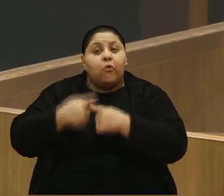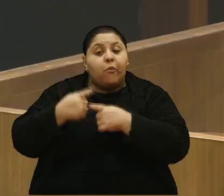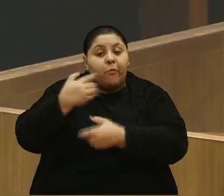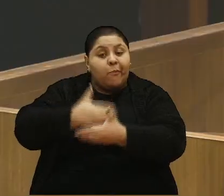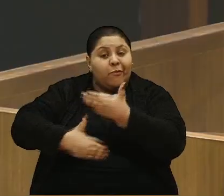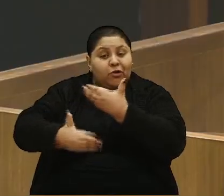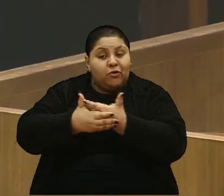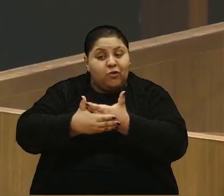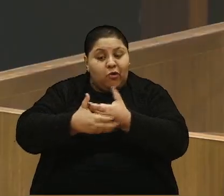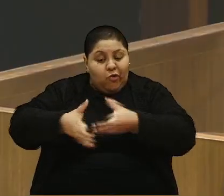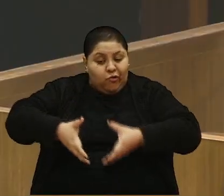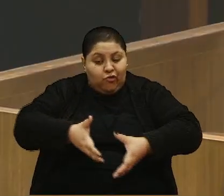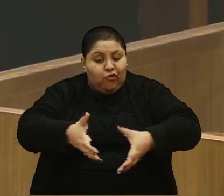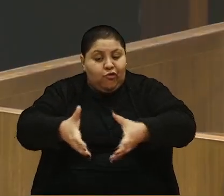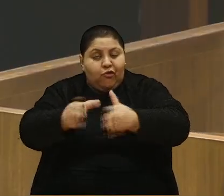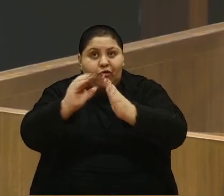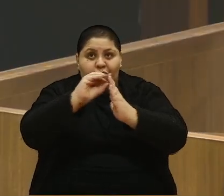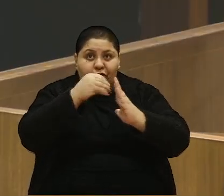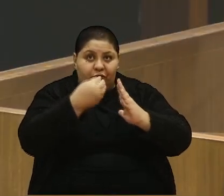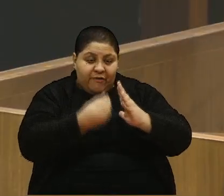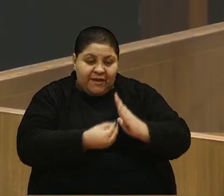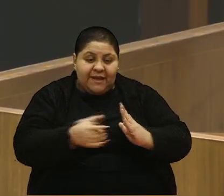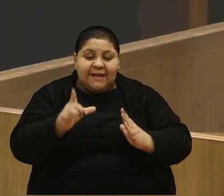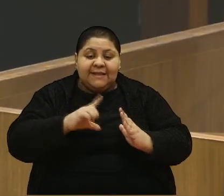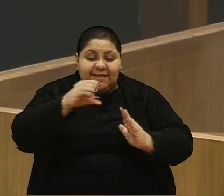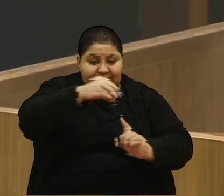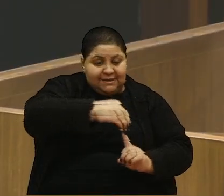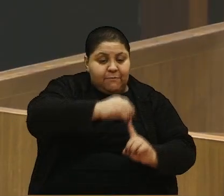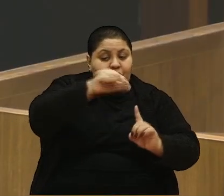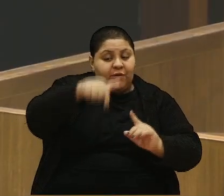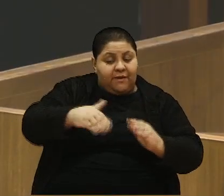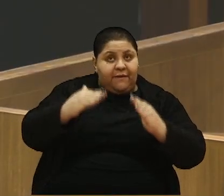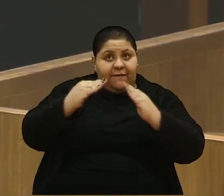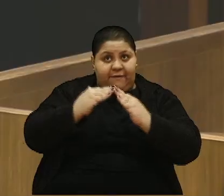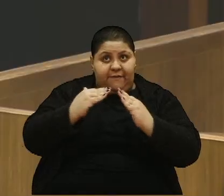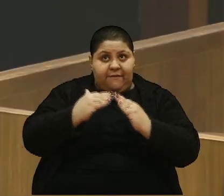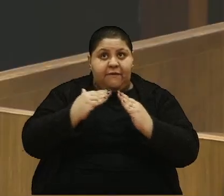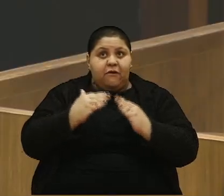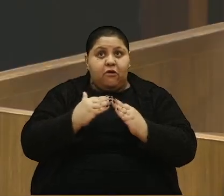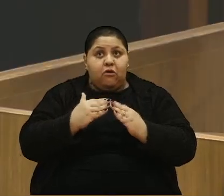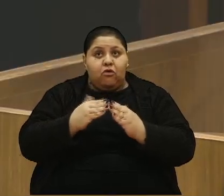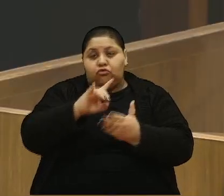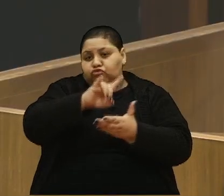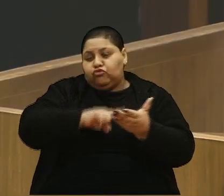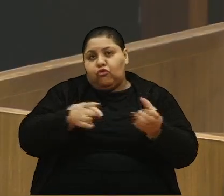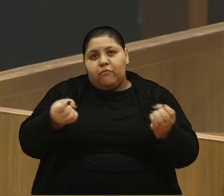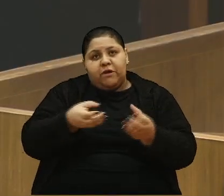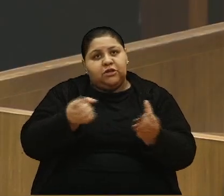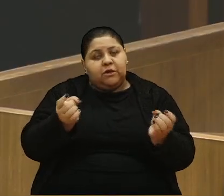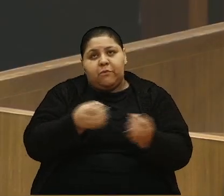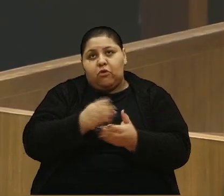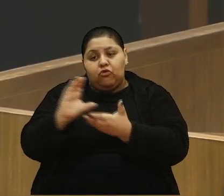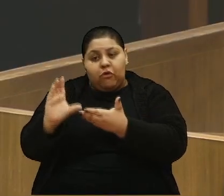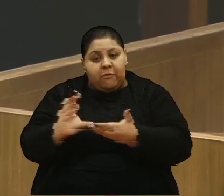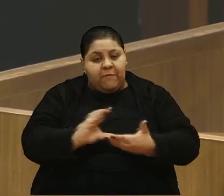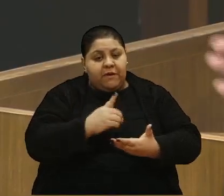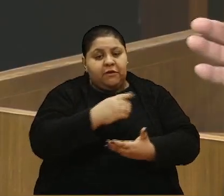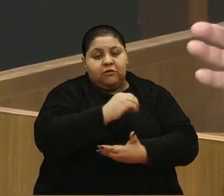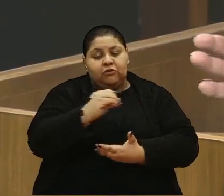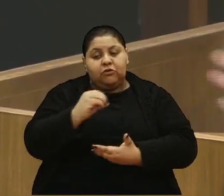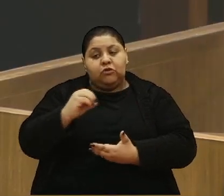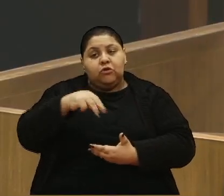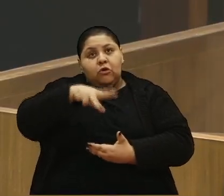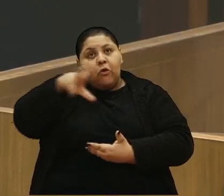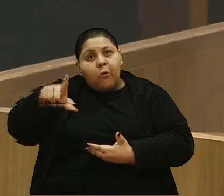o saneamento do SAMAI, que deve ser prioridade nessa casa, os pareceres já estão prontos, o repasse de 100 milhões, nós vamos